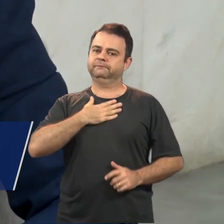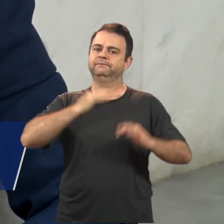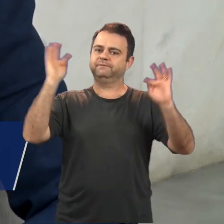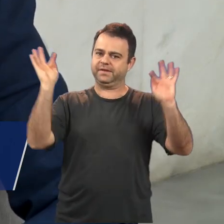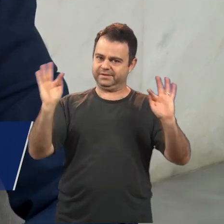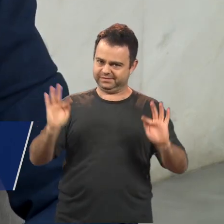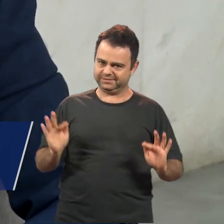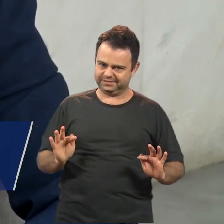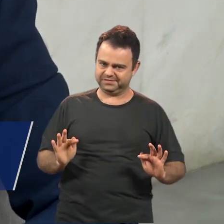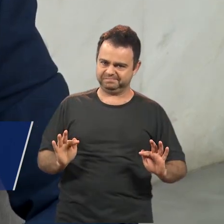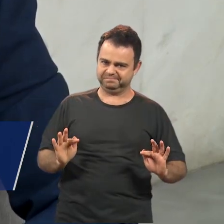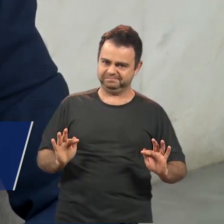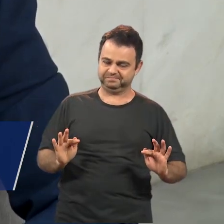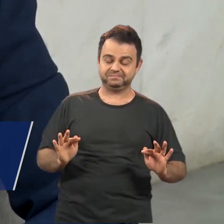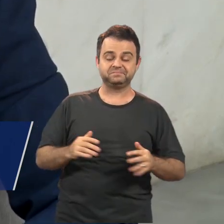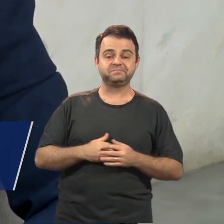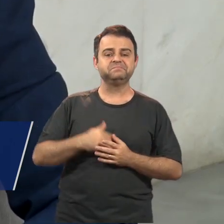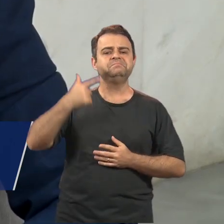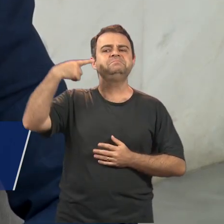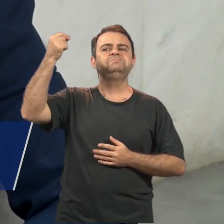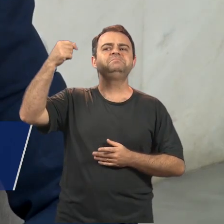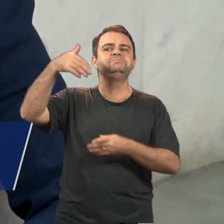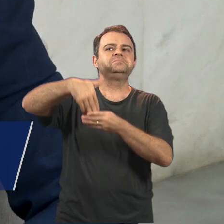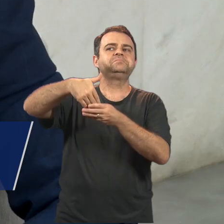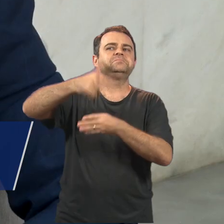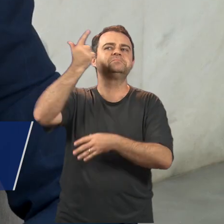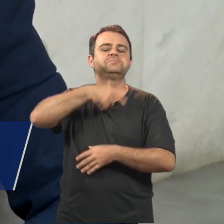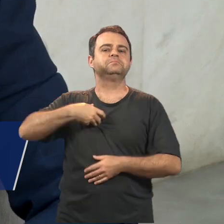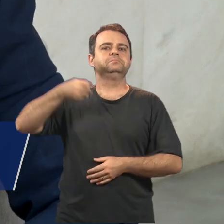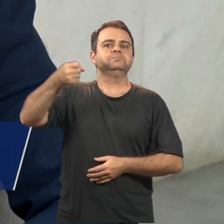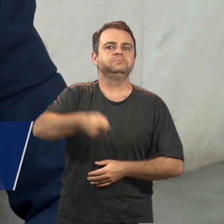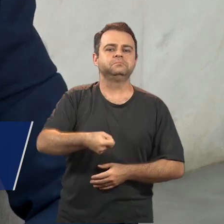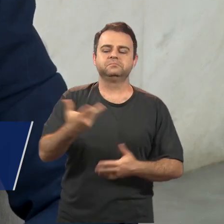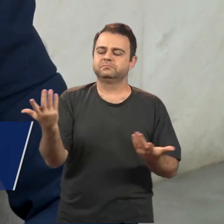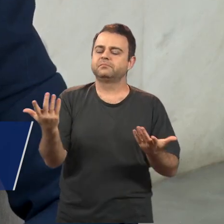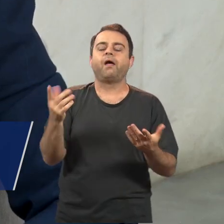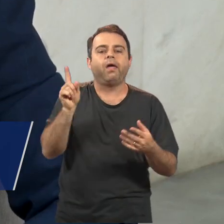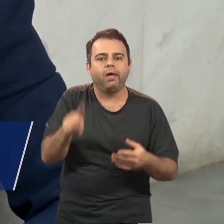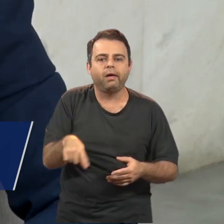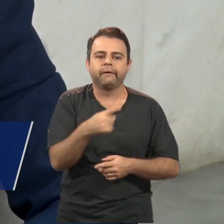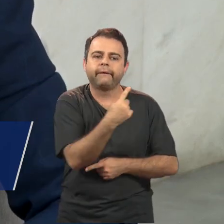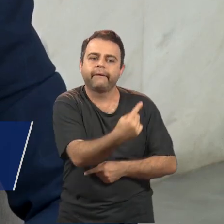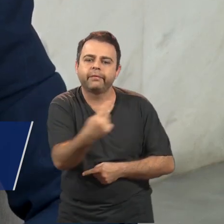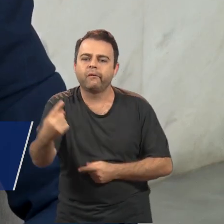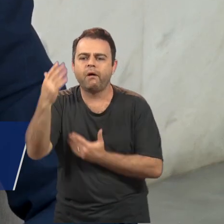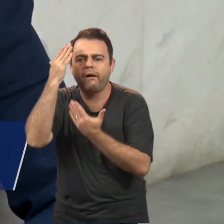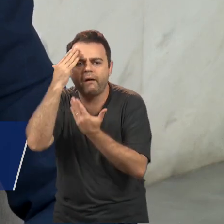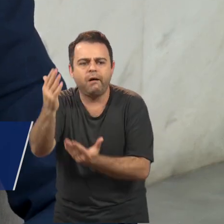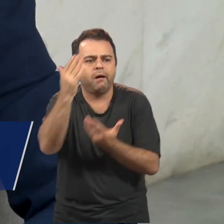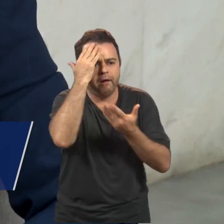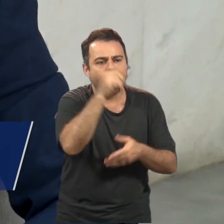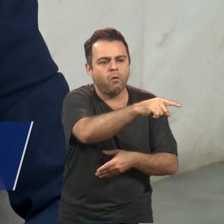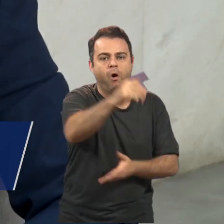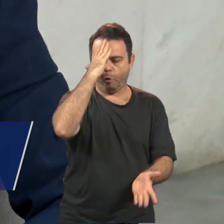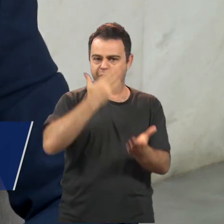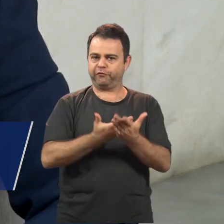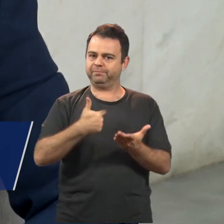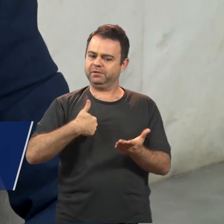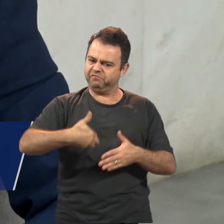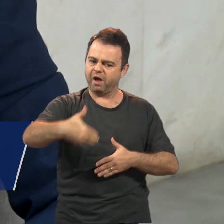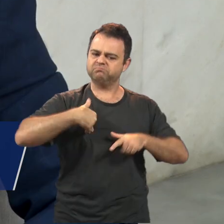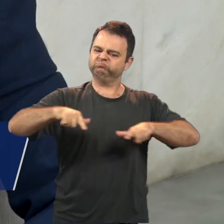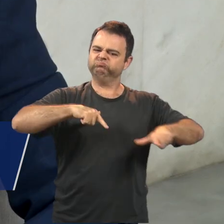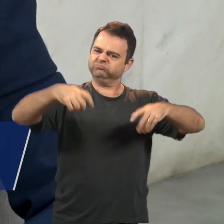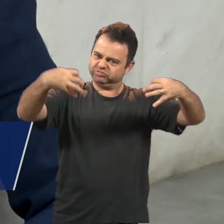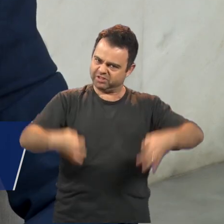Estar aqui é, para mim, uma gratidão a cada uma dessas pessoas que acreditaram no nosso trabalho. Então, eu